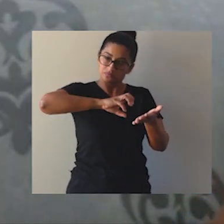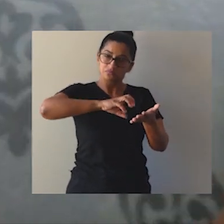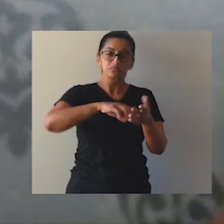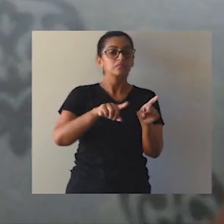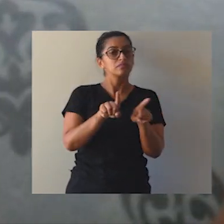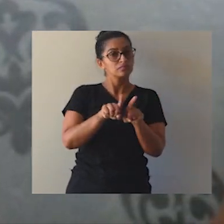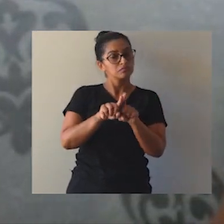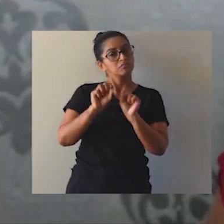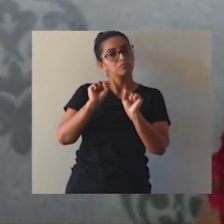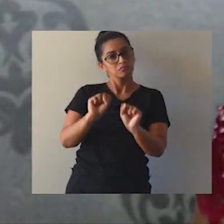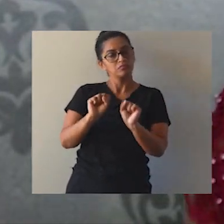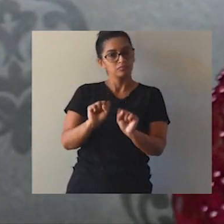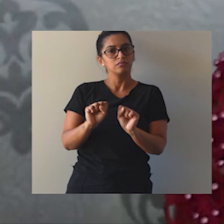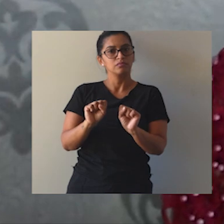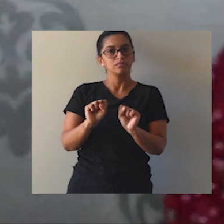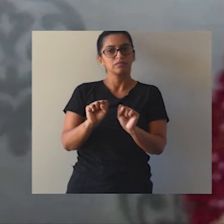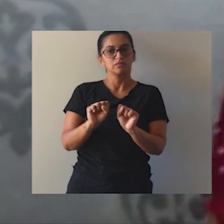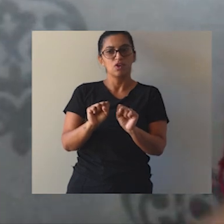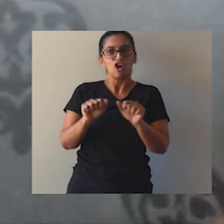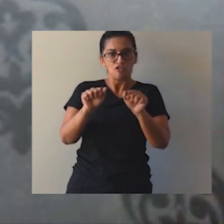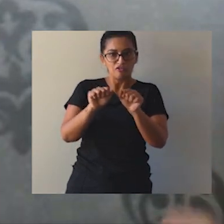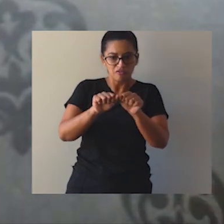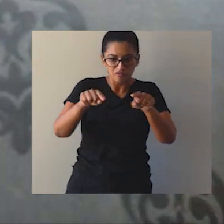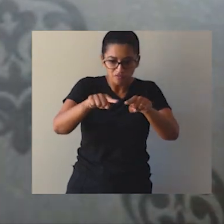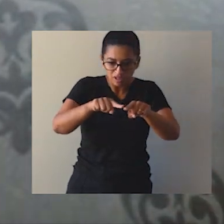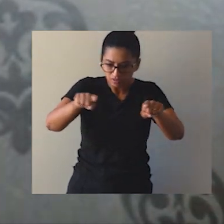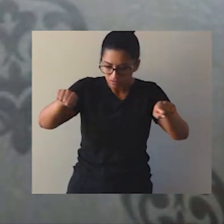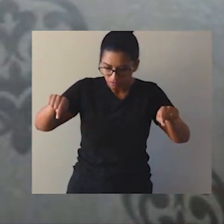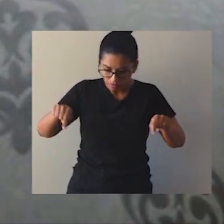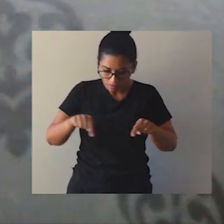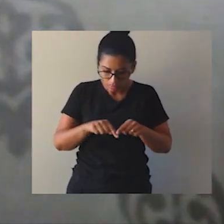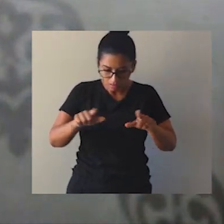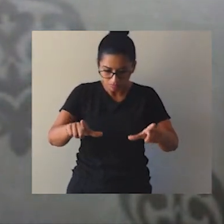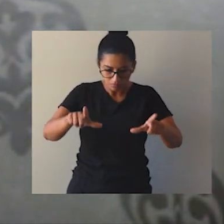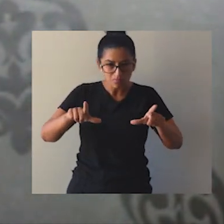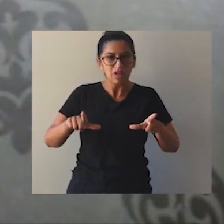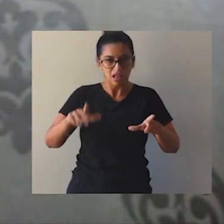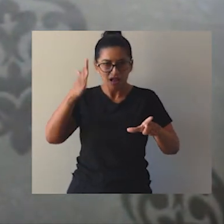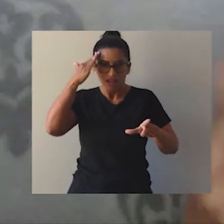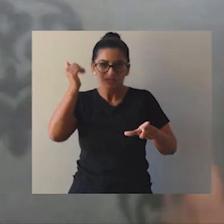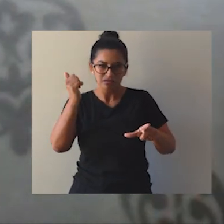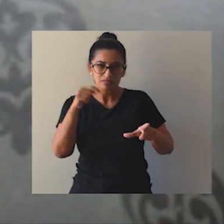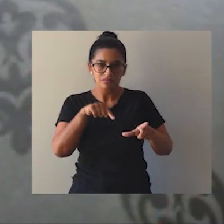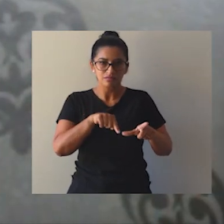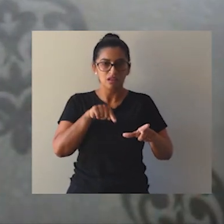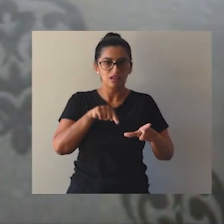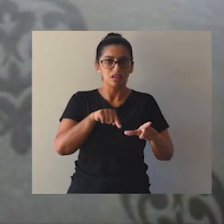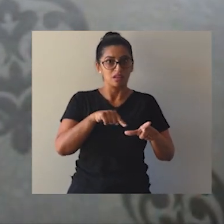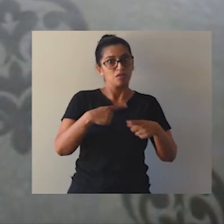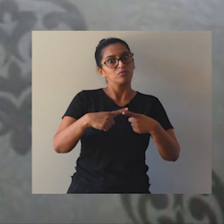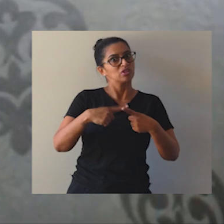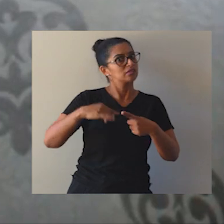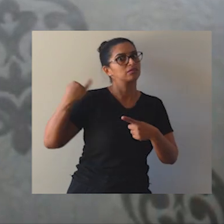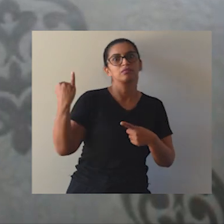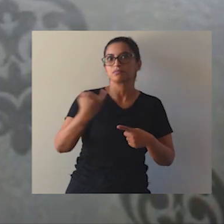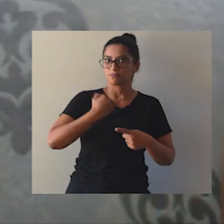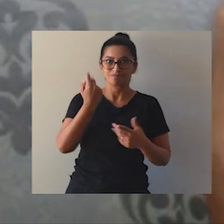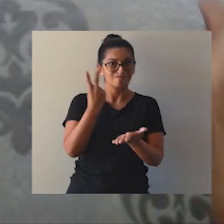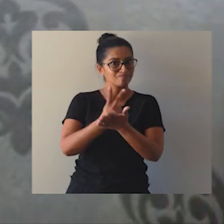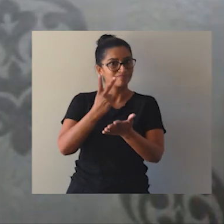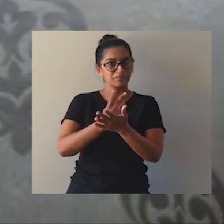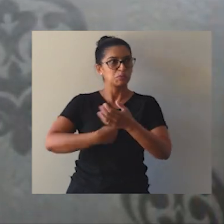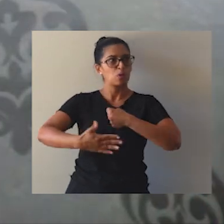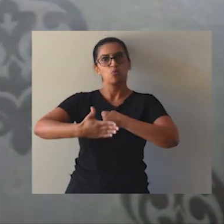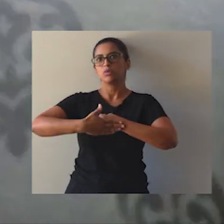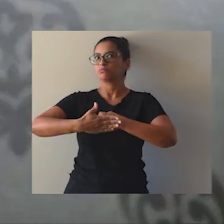alguma placa com, se o aluno, por exemplo, a gente tem que trabalhar o quê? A autonomia, né, da vida diária. Ele sabe amarrar um sapato,